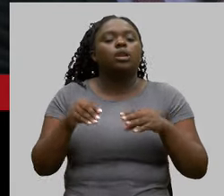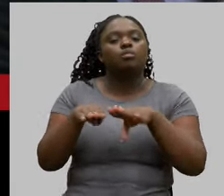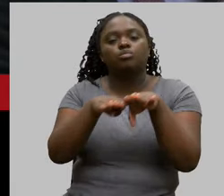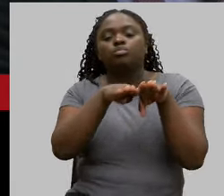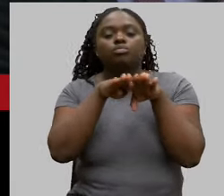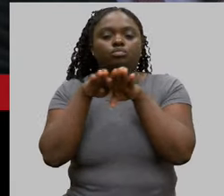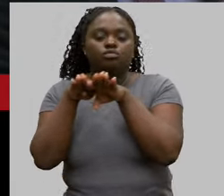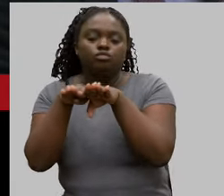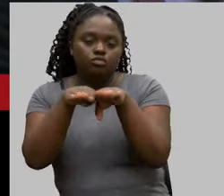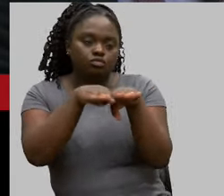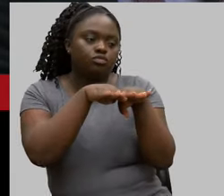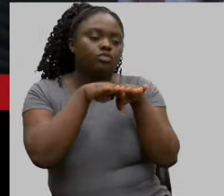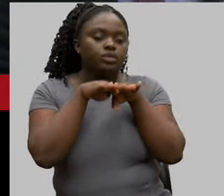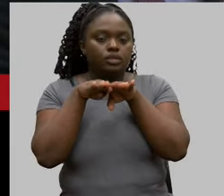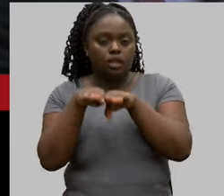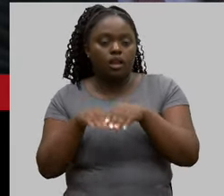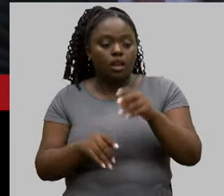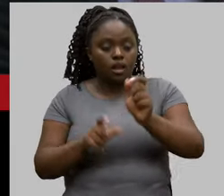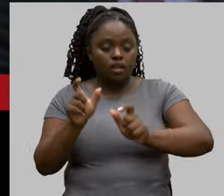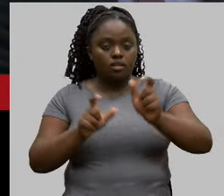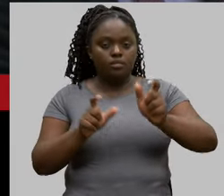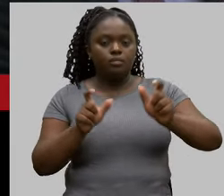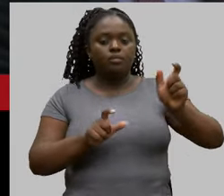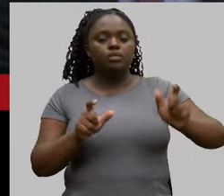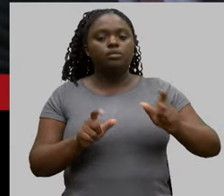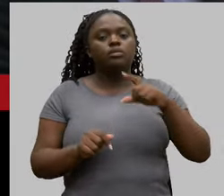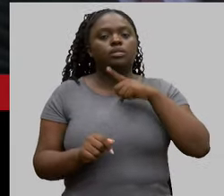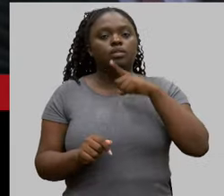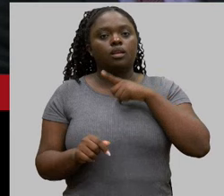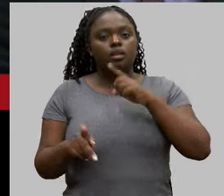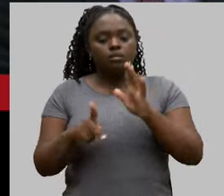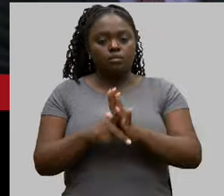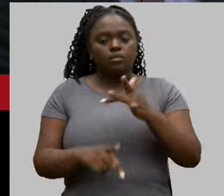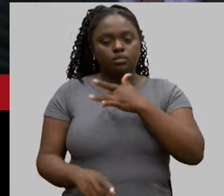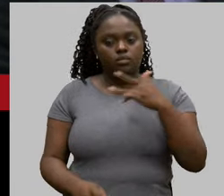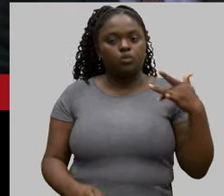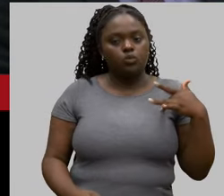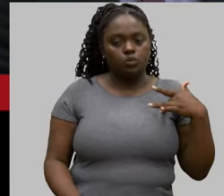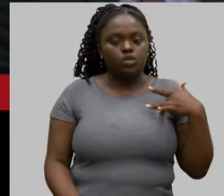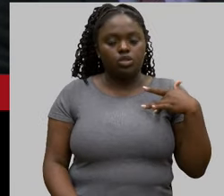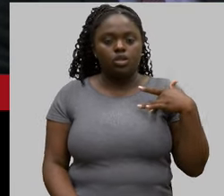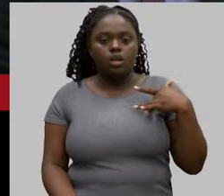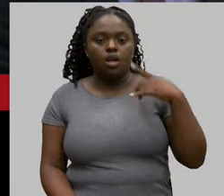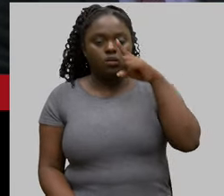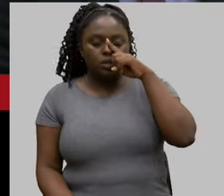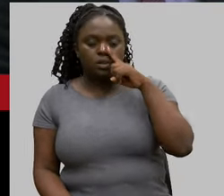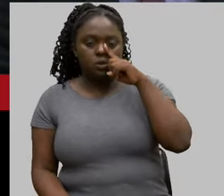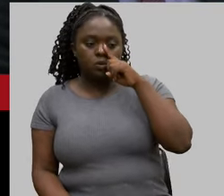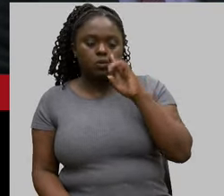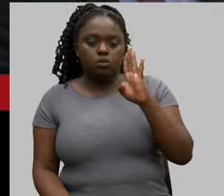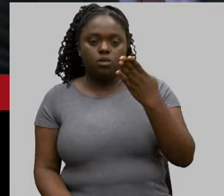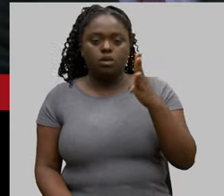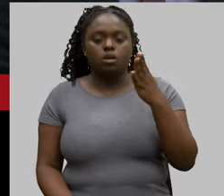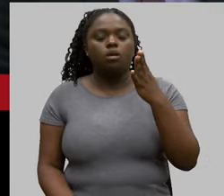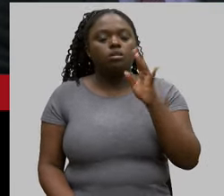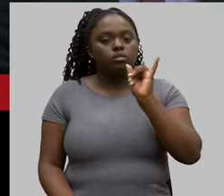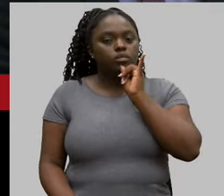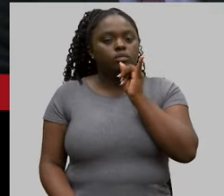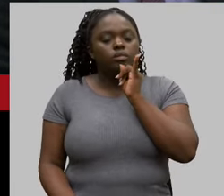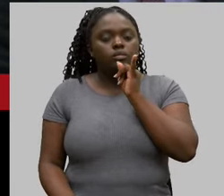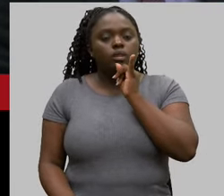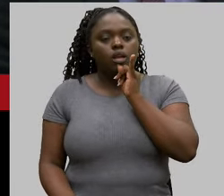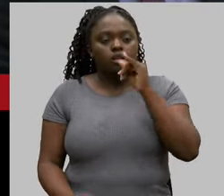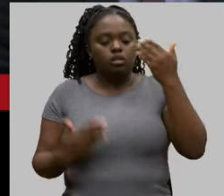constitucional aqueles que se submetem à sua saúde aos riscos biológicos no caso que eu vou eh que eu estou